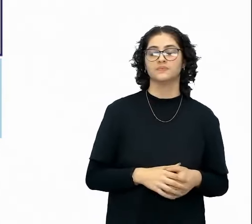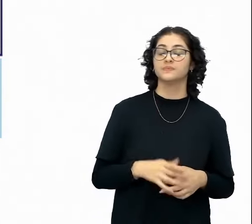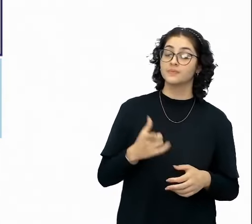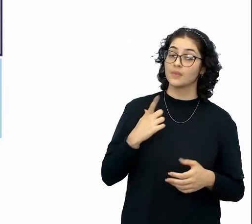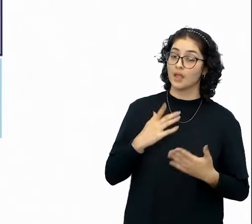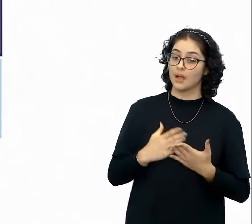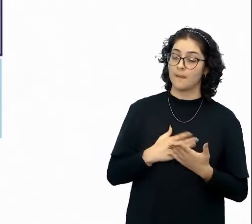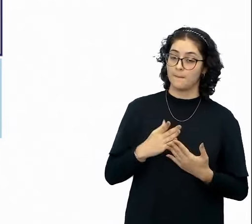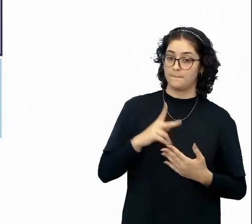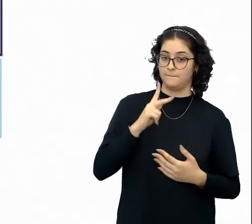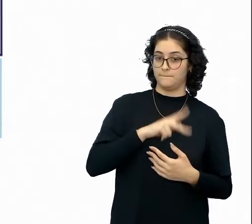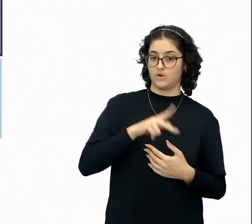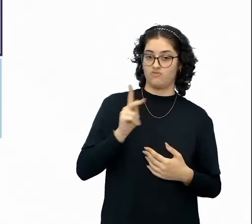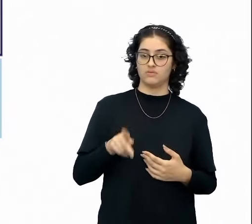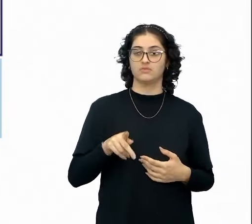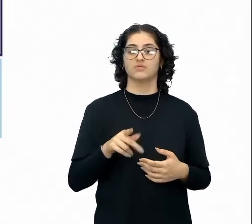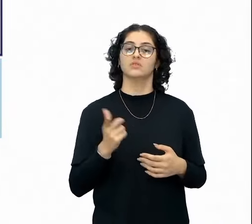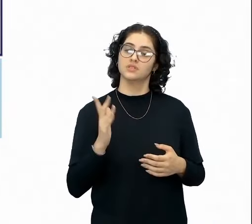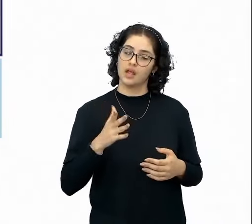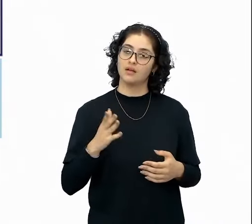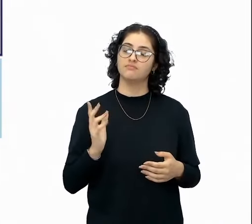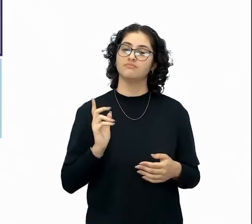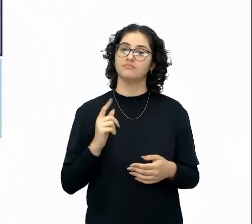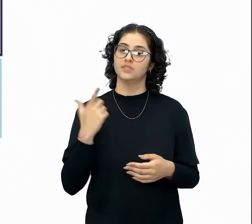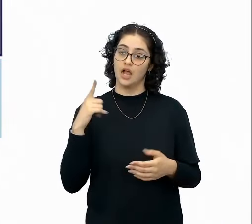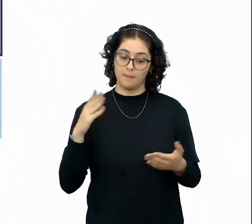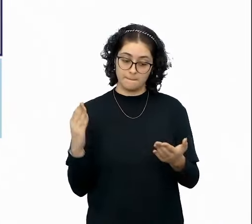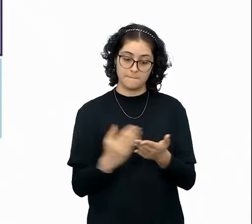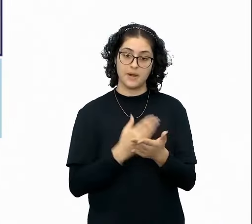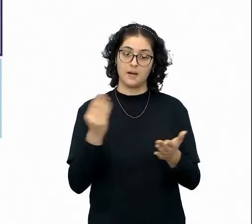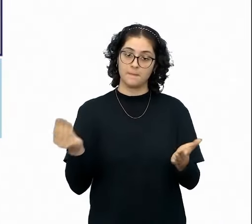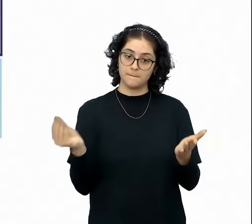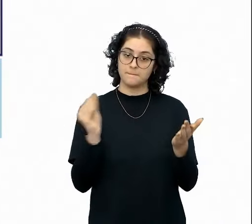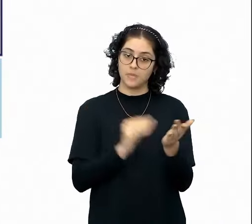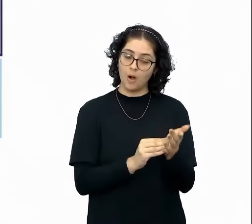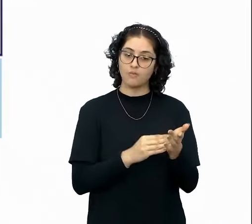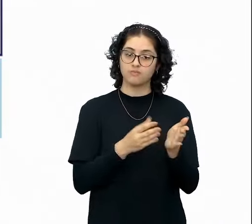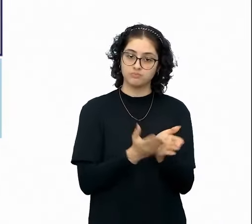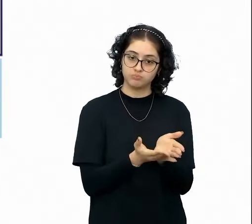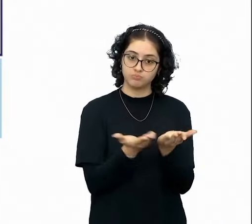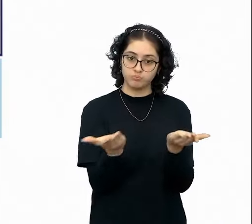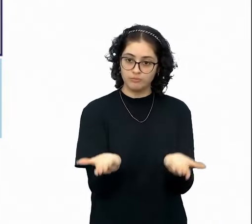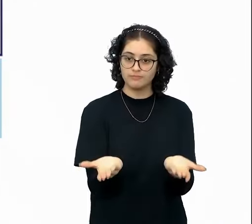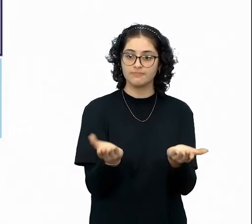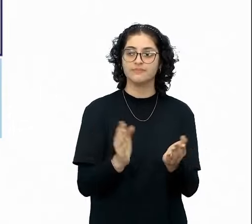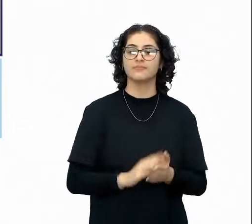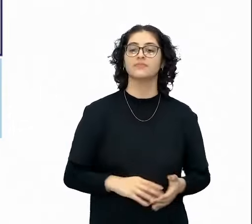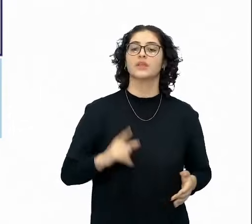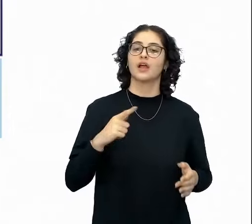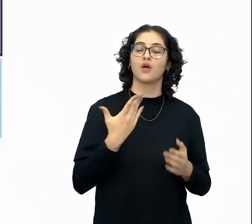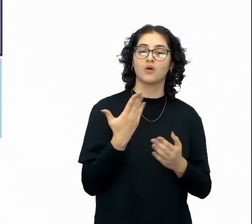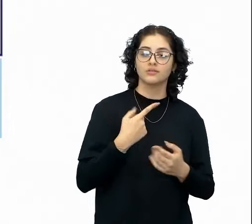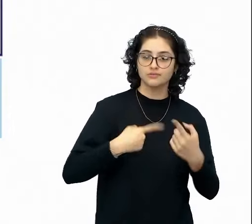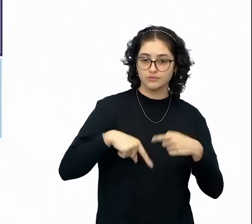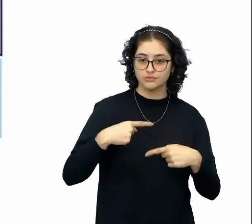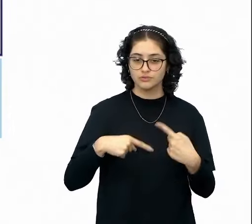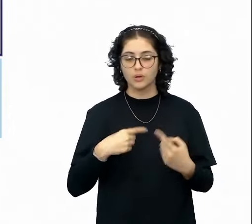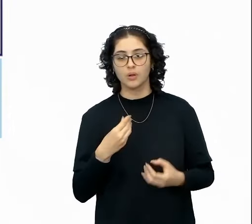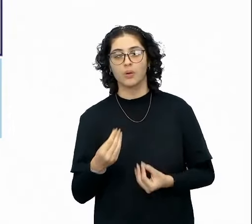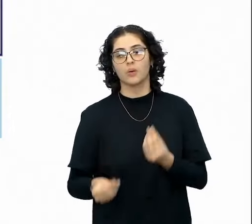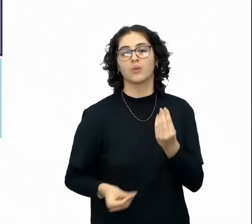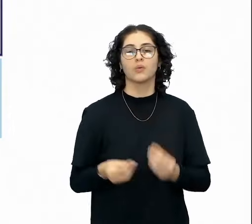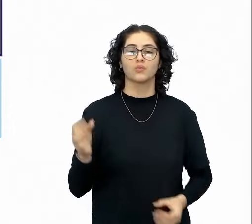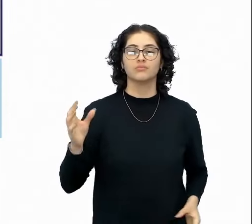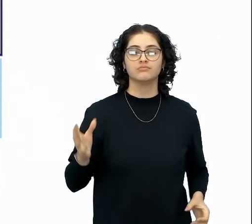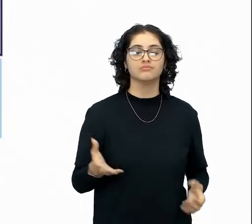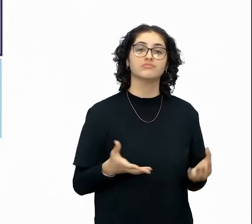professor, a sequência, já coloca ela em mãos, que isso vai ajudar a gente a discutir um pouco sobre, né, o que